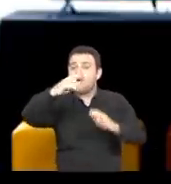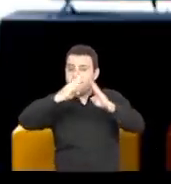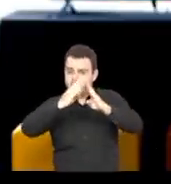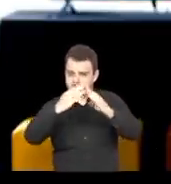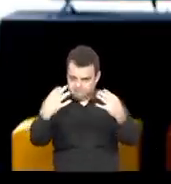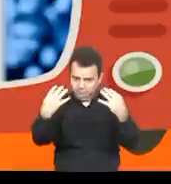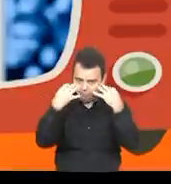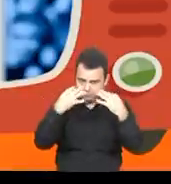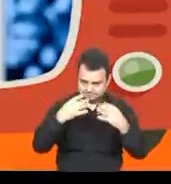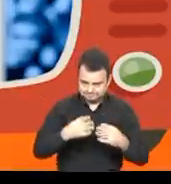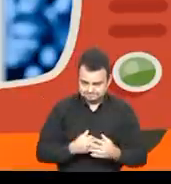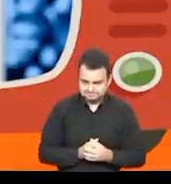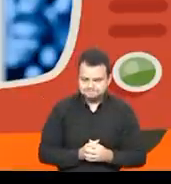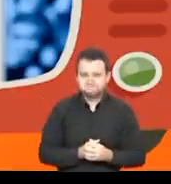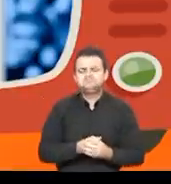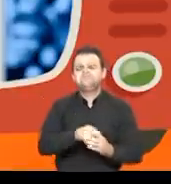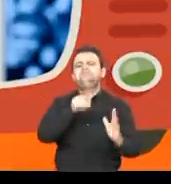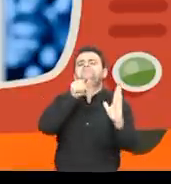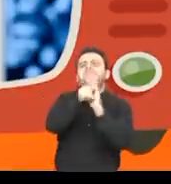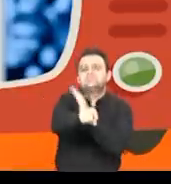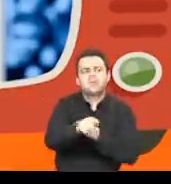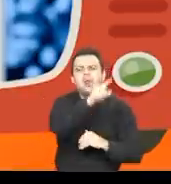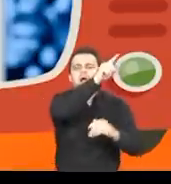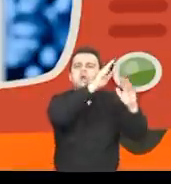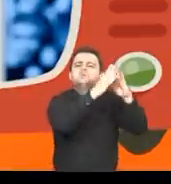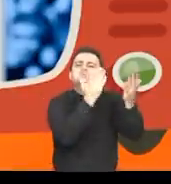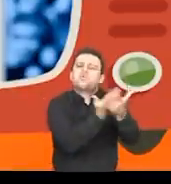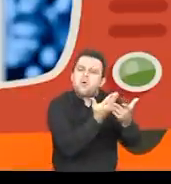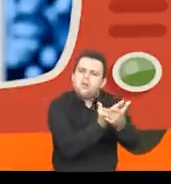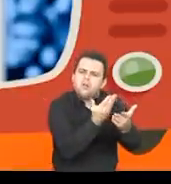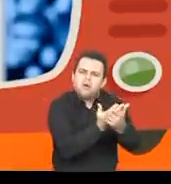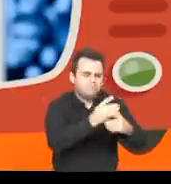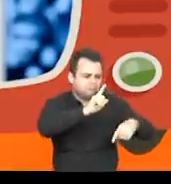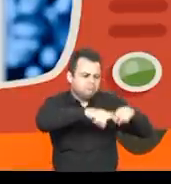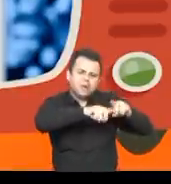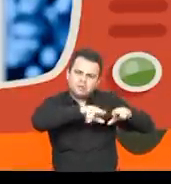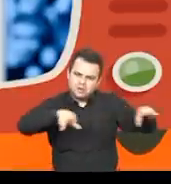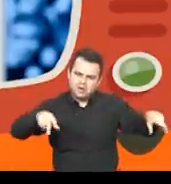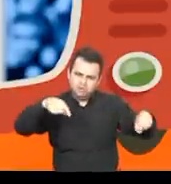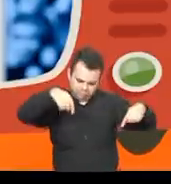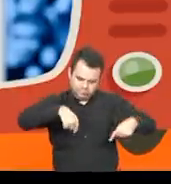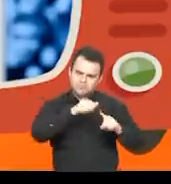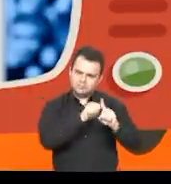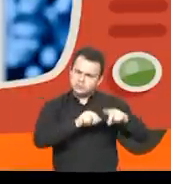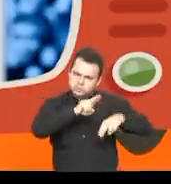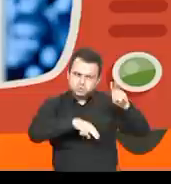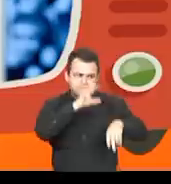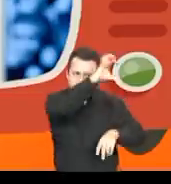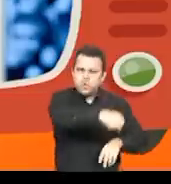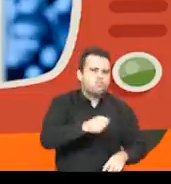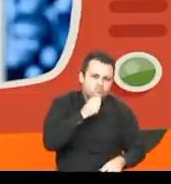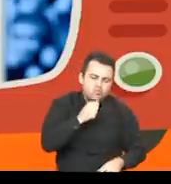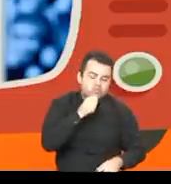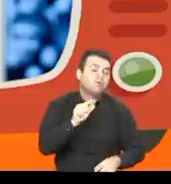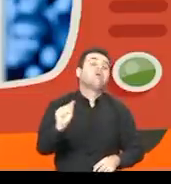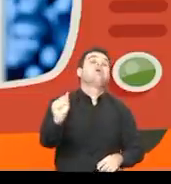casa. Quem aí ainda não foi na escola buscar os materiais do mês de junho, hein?